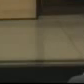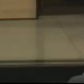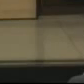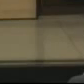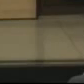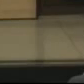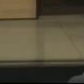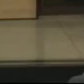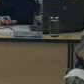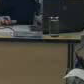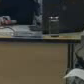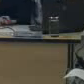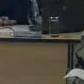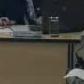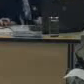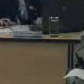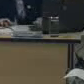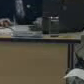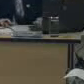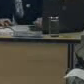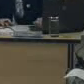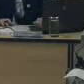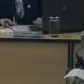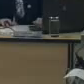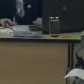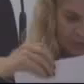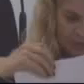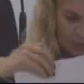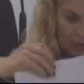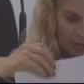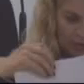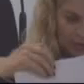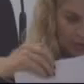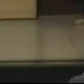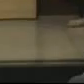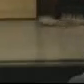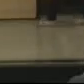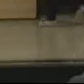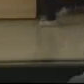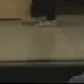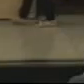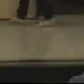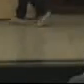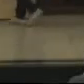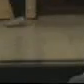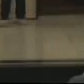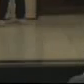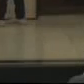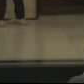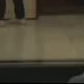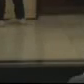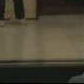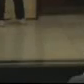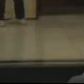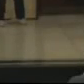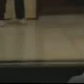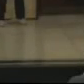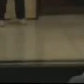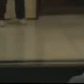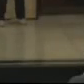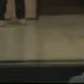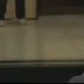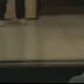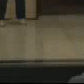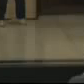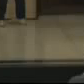os de pé rejeitam. Está aprovada a ata do dia 12 de maio com a ressalva